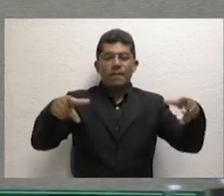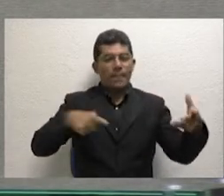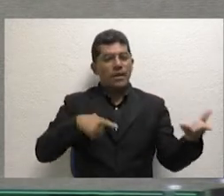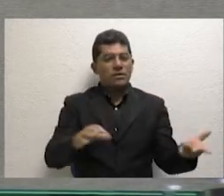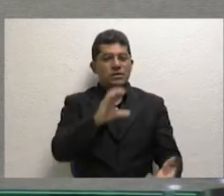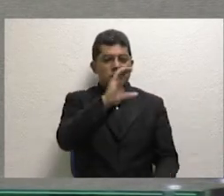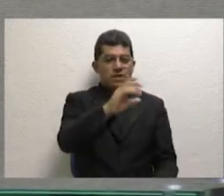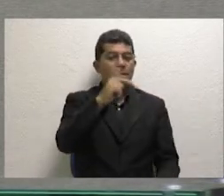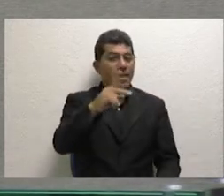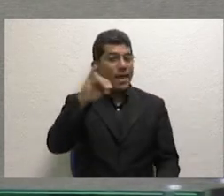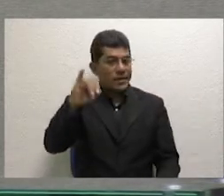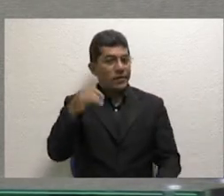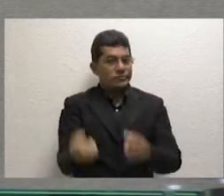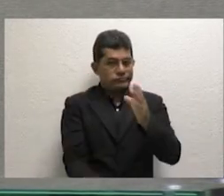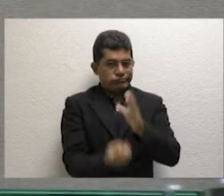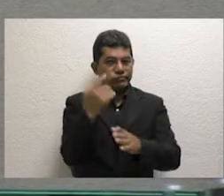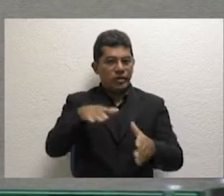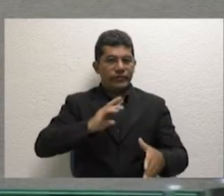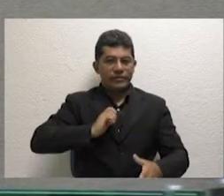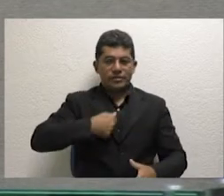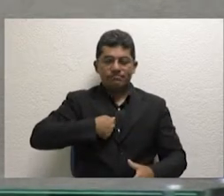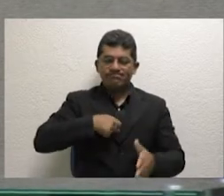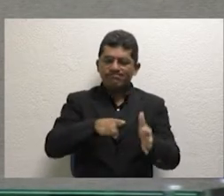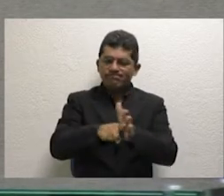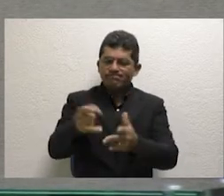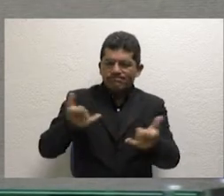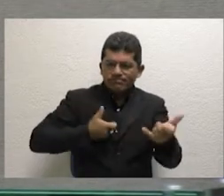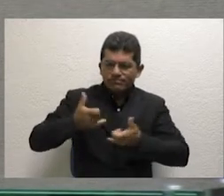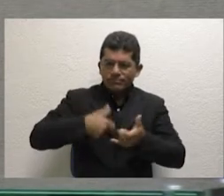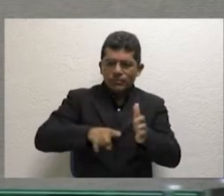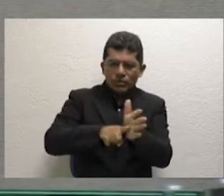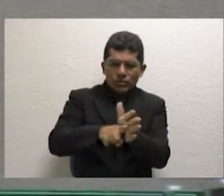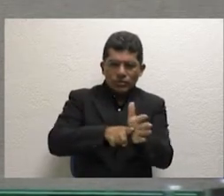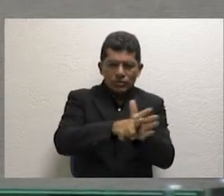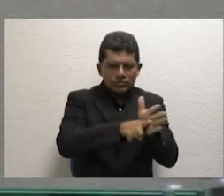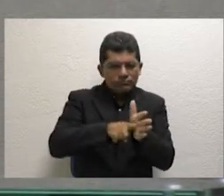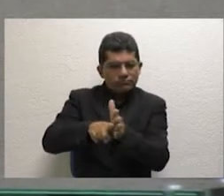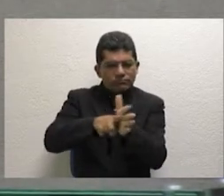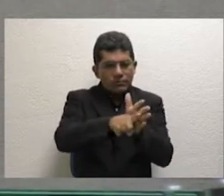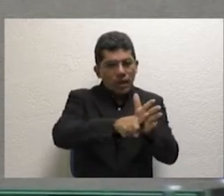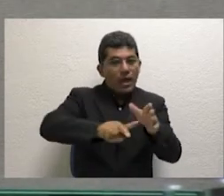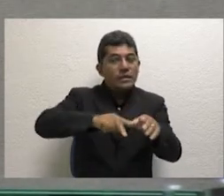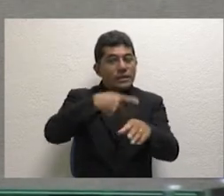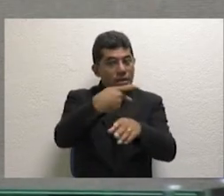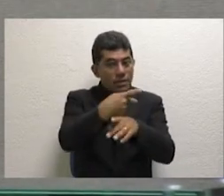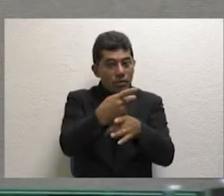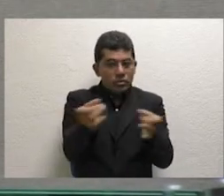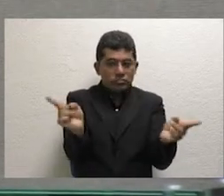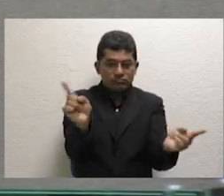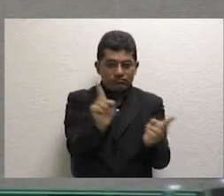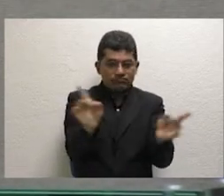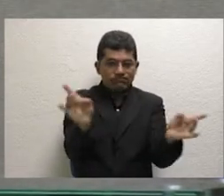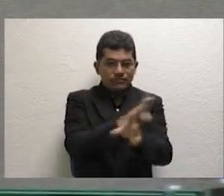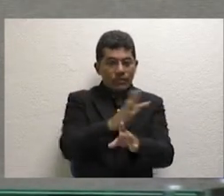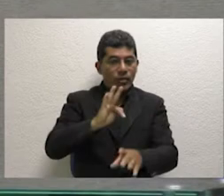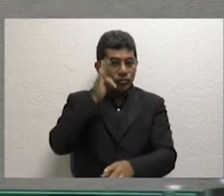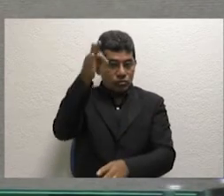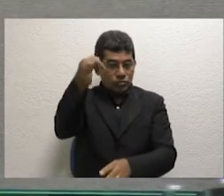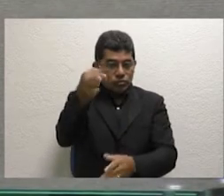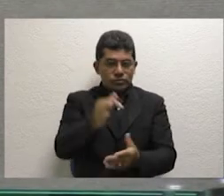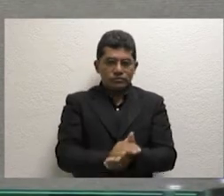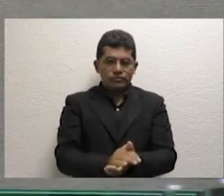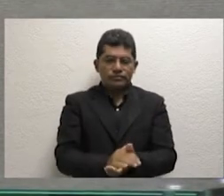agora numa fase de levantamento de informações para depois iniciarmos as inquisições enfim as